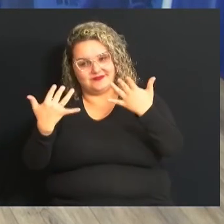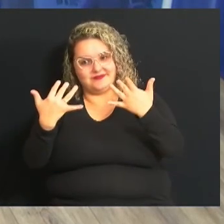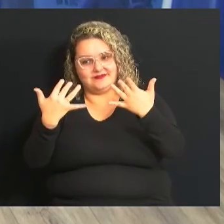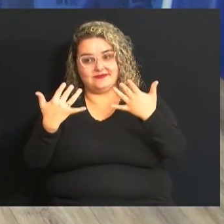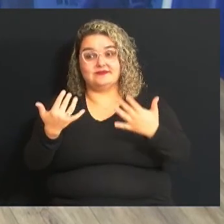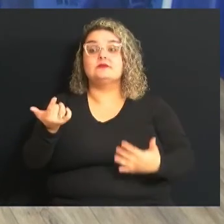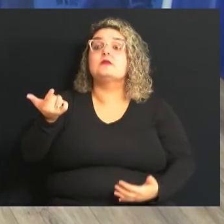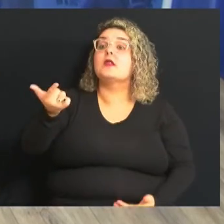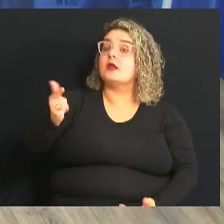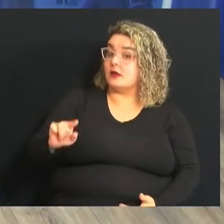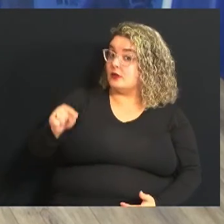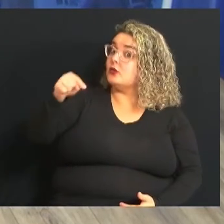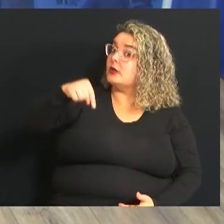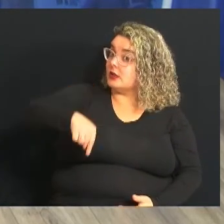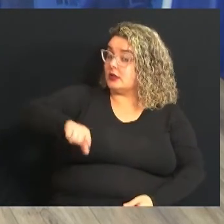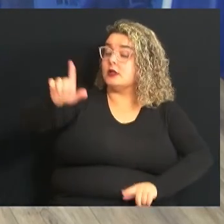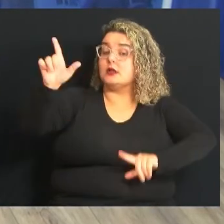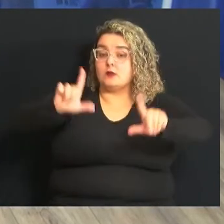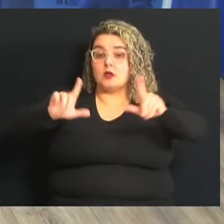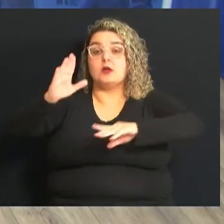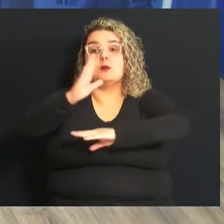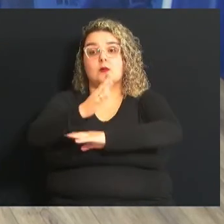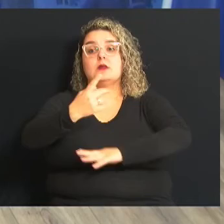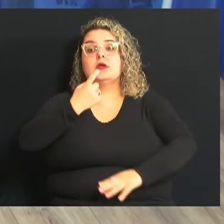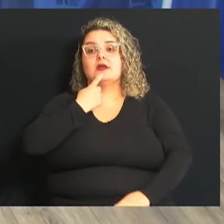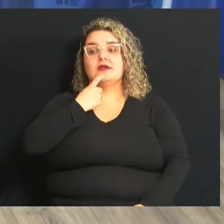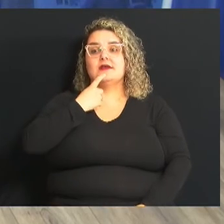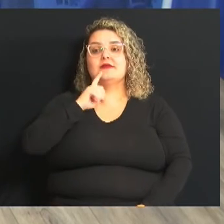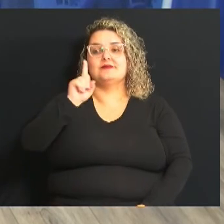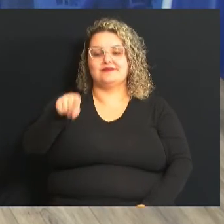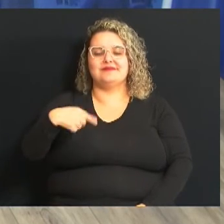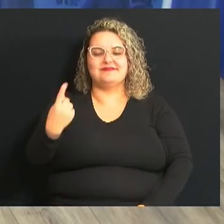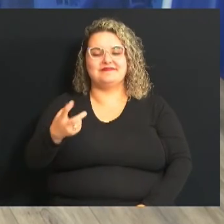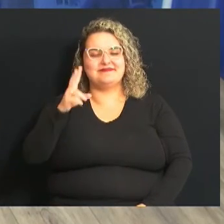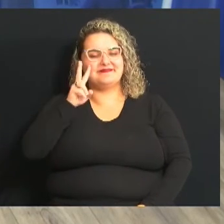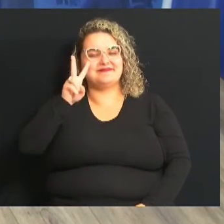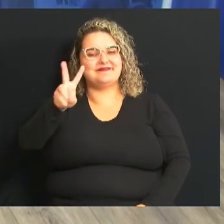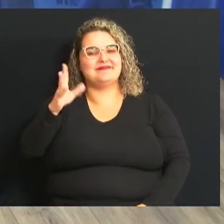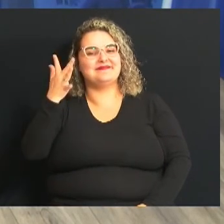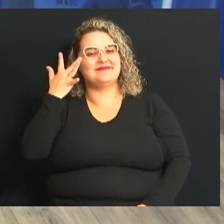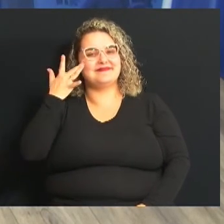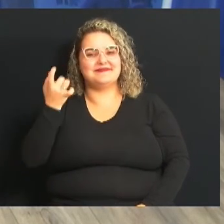audiência. Continue aqui na TV Câmara Campinas e nos vemos amanhã na